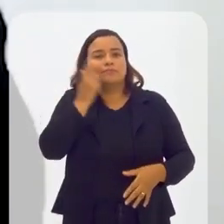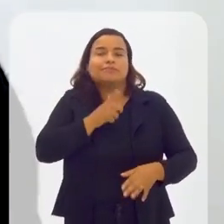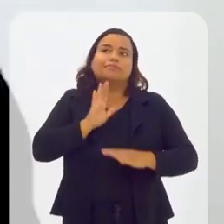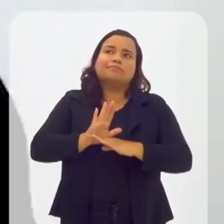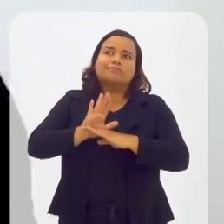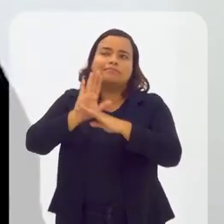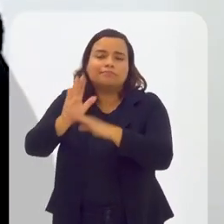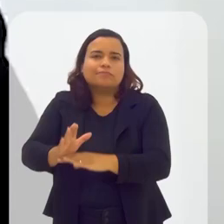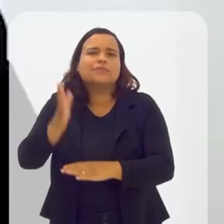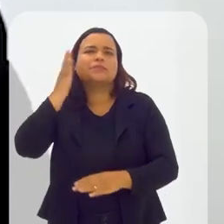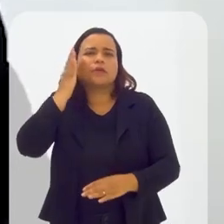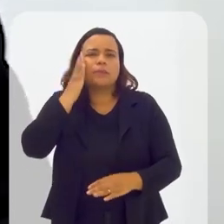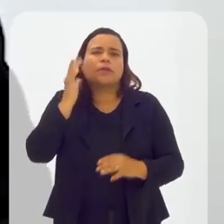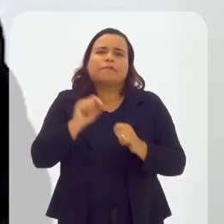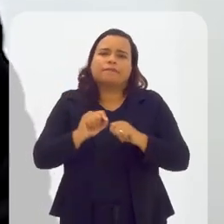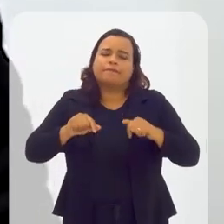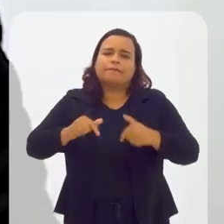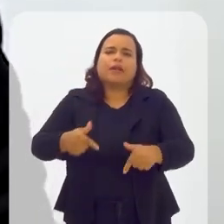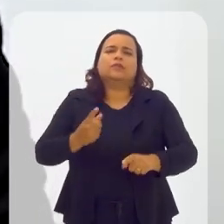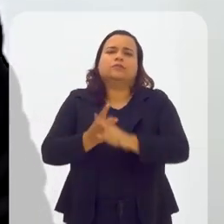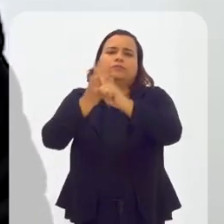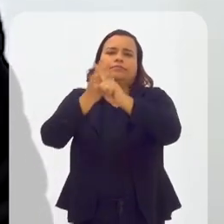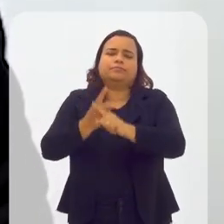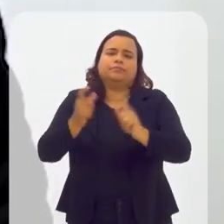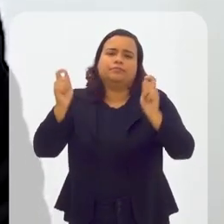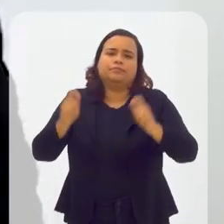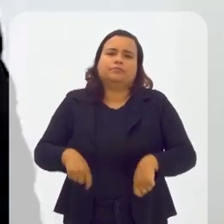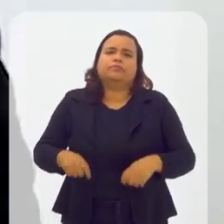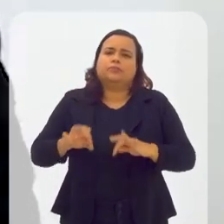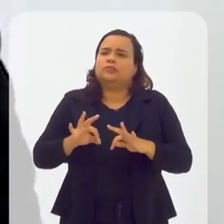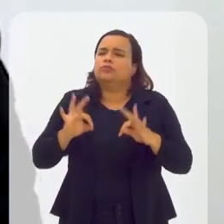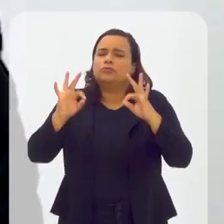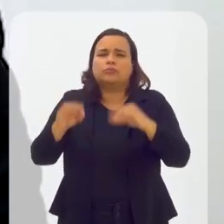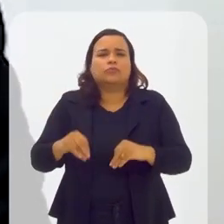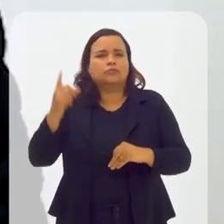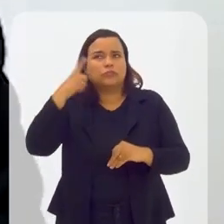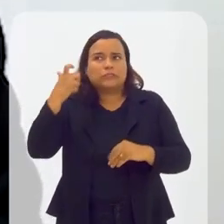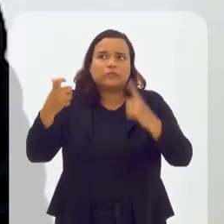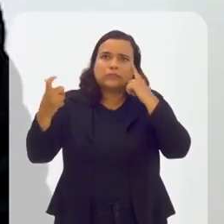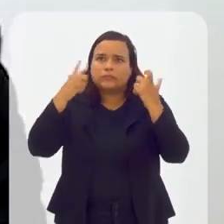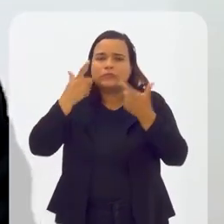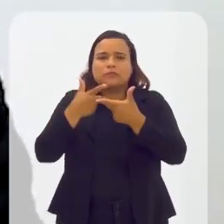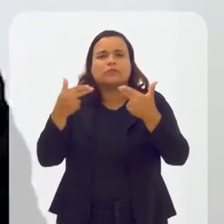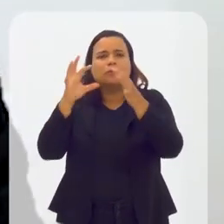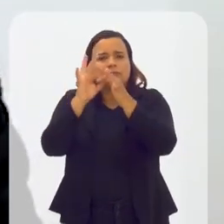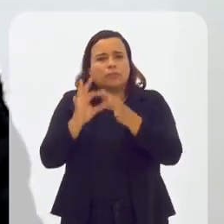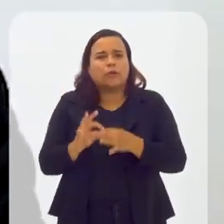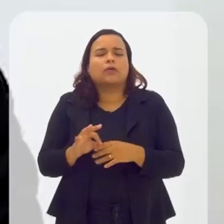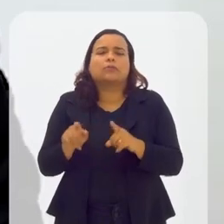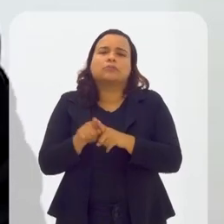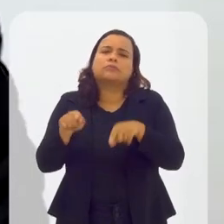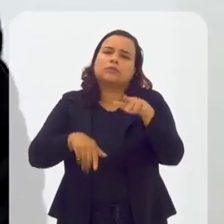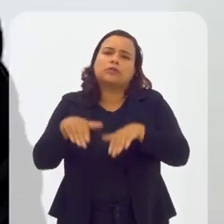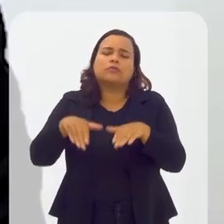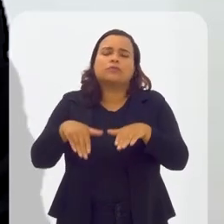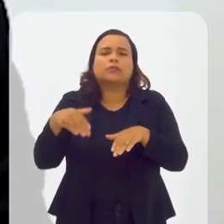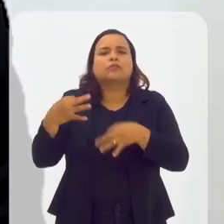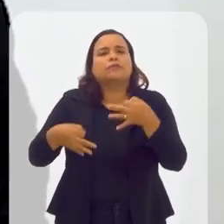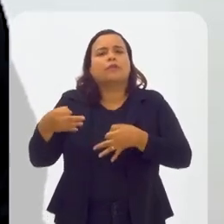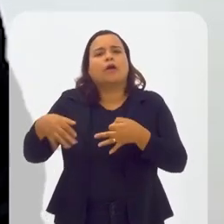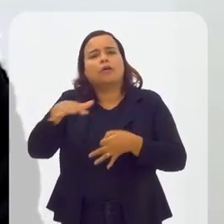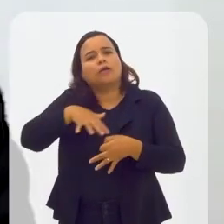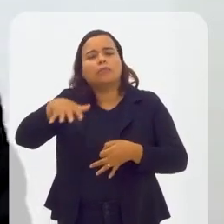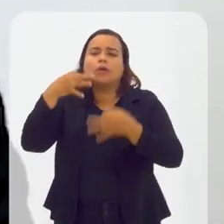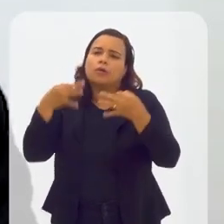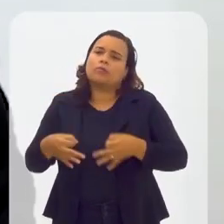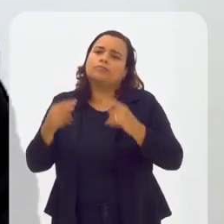lado de vocês, mas de ajudar a fazer um encontro de todas essas ideias, que talvez